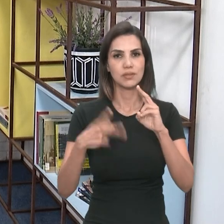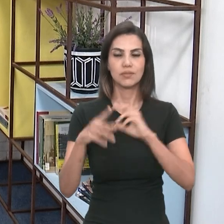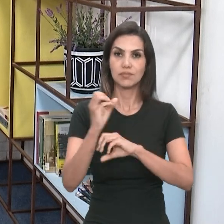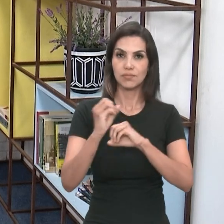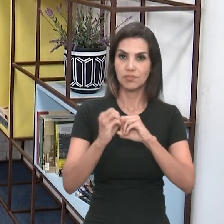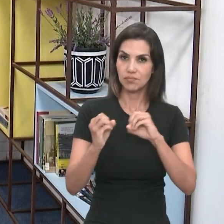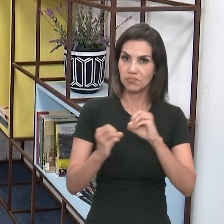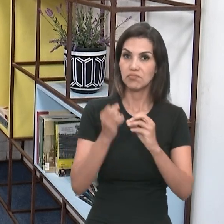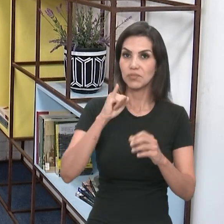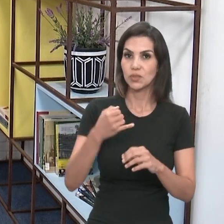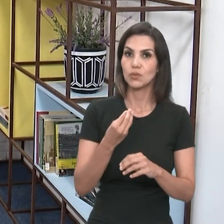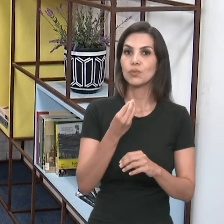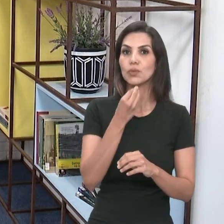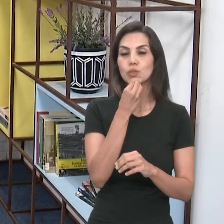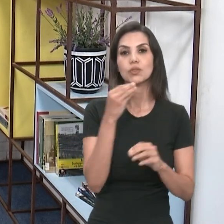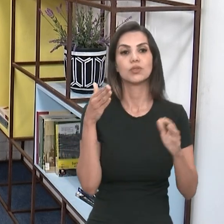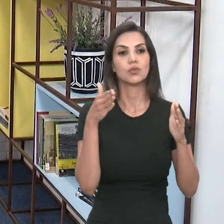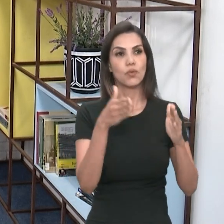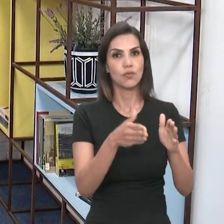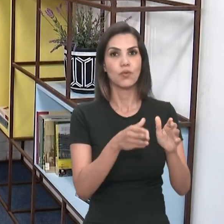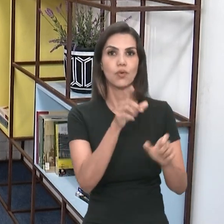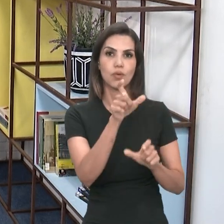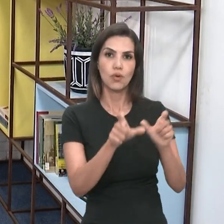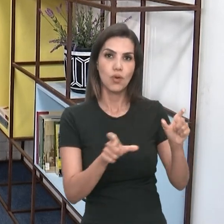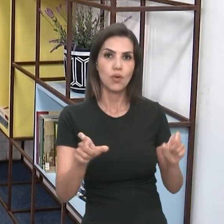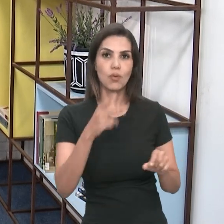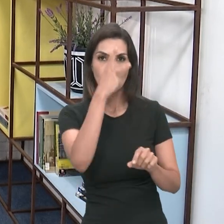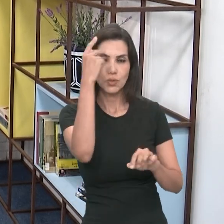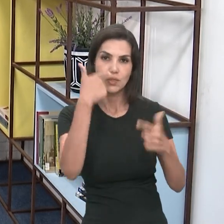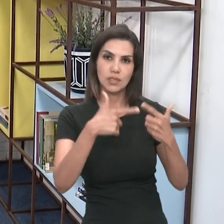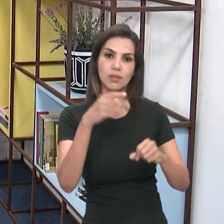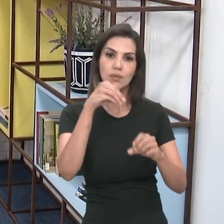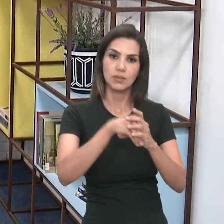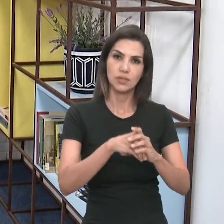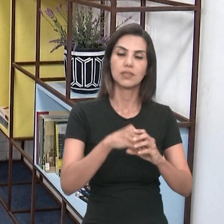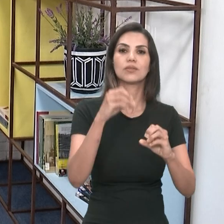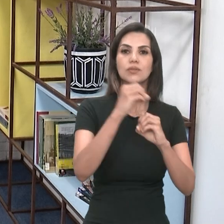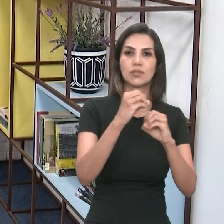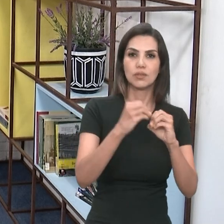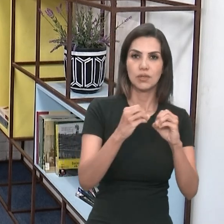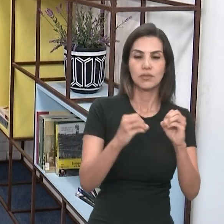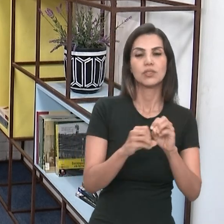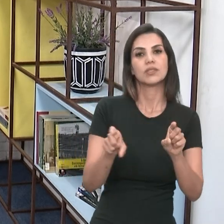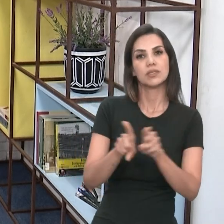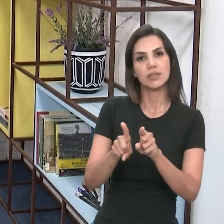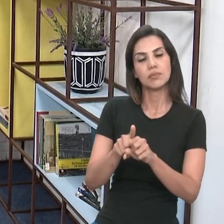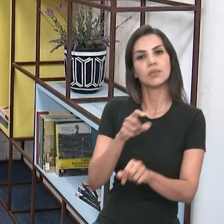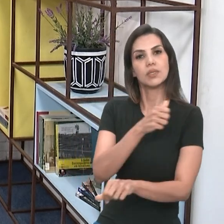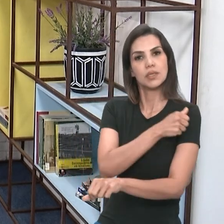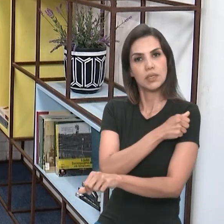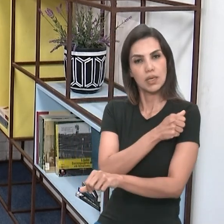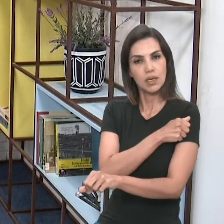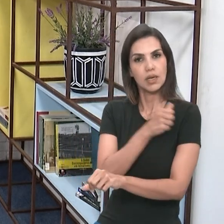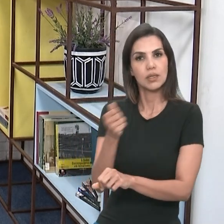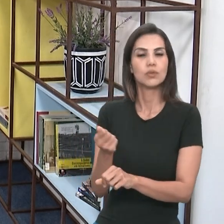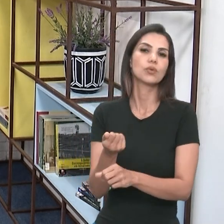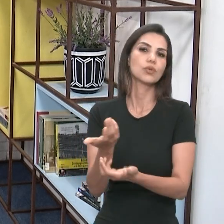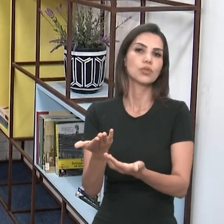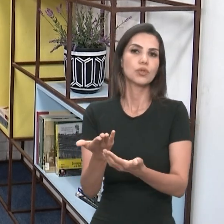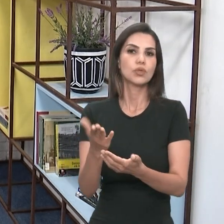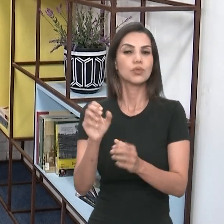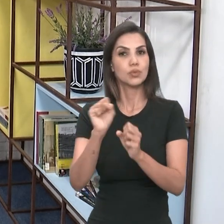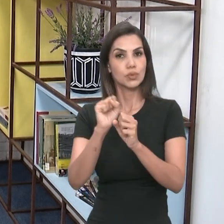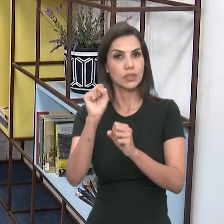A oportunidade ela é destinada para servidores da UFG e estudantes de ciência da computação, sistema de